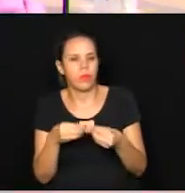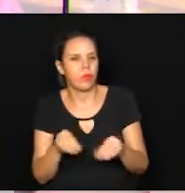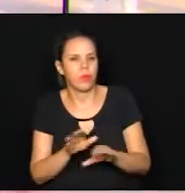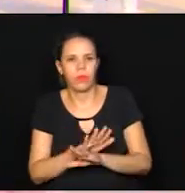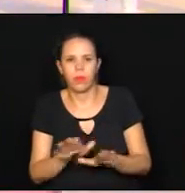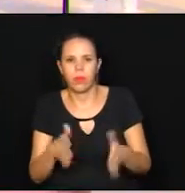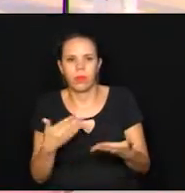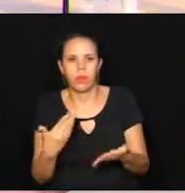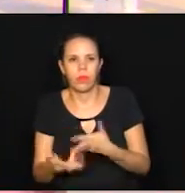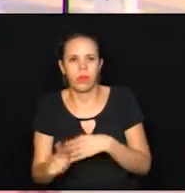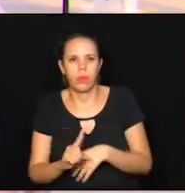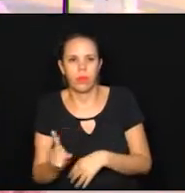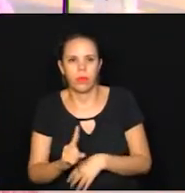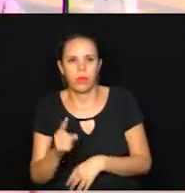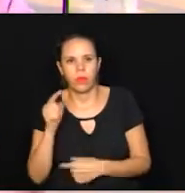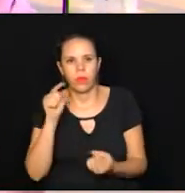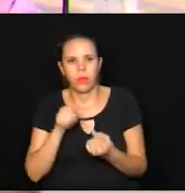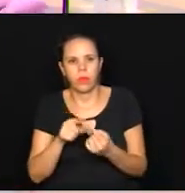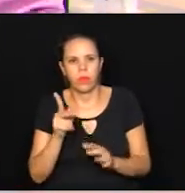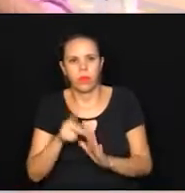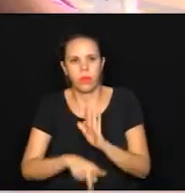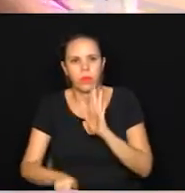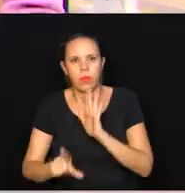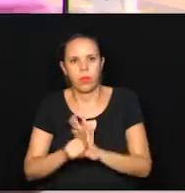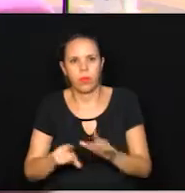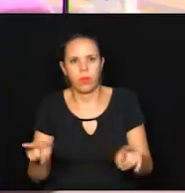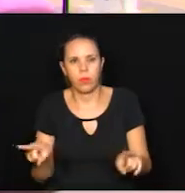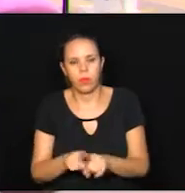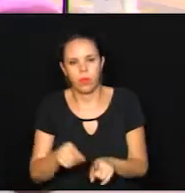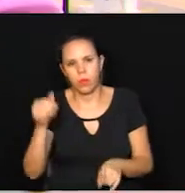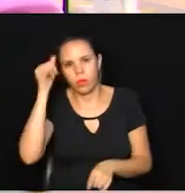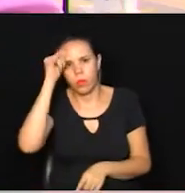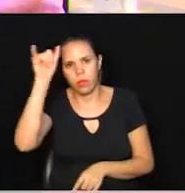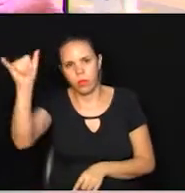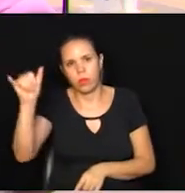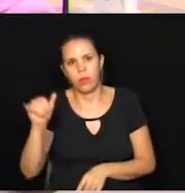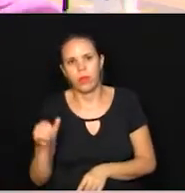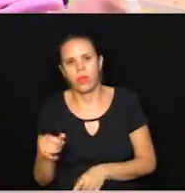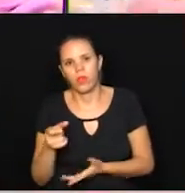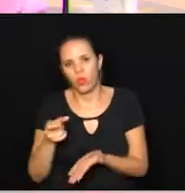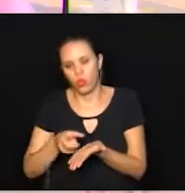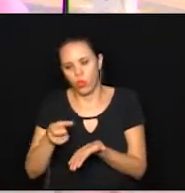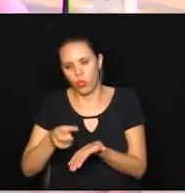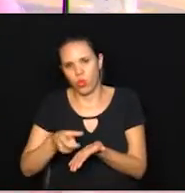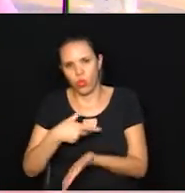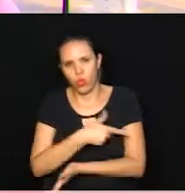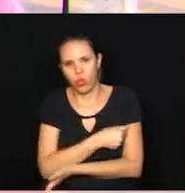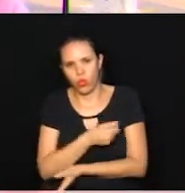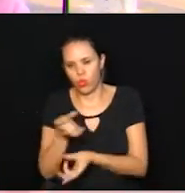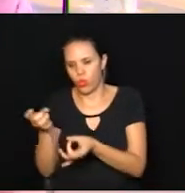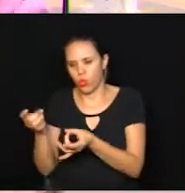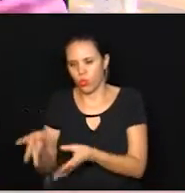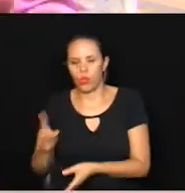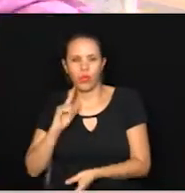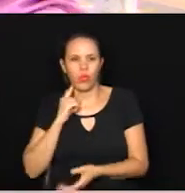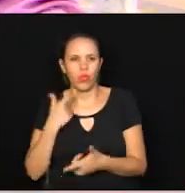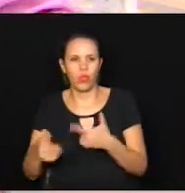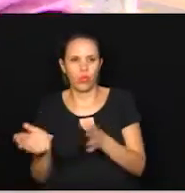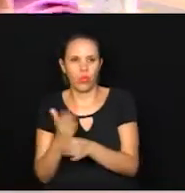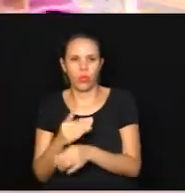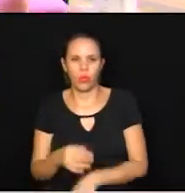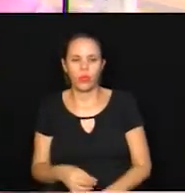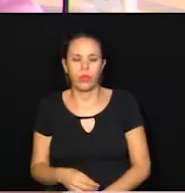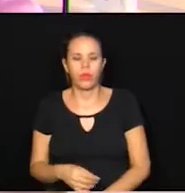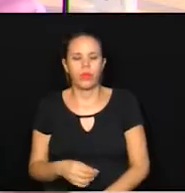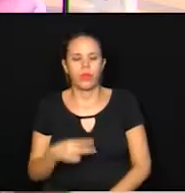A ideia, a finalidade do projeto de lei é também evitar que os frascos que contenham imunizantes sejam descartados. Olha,